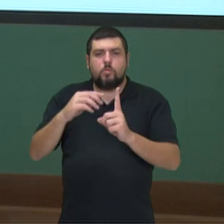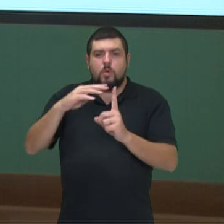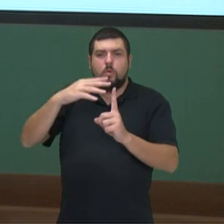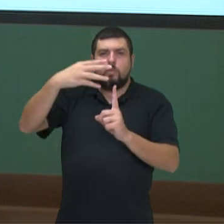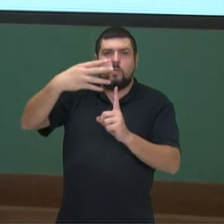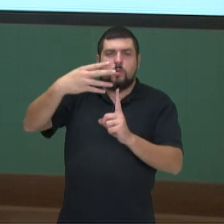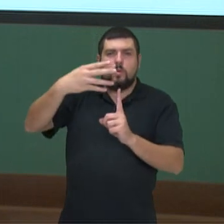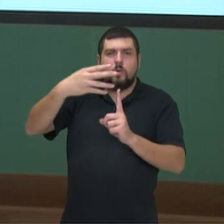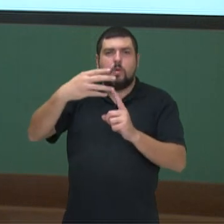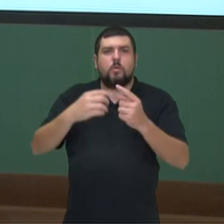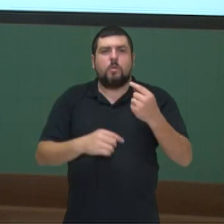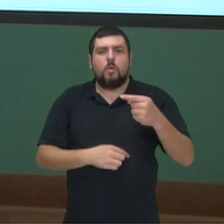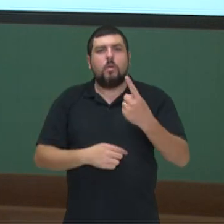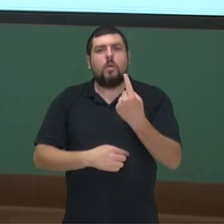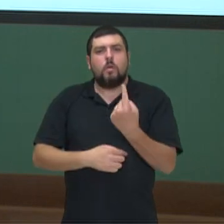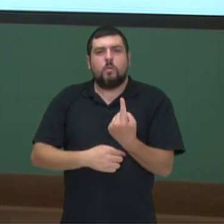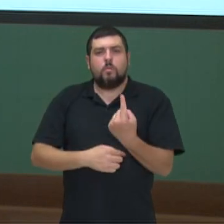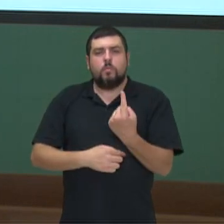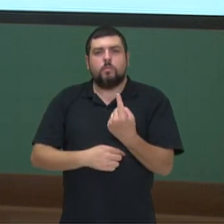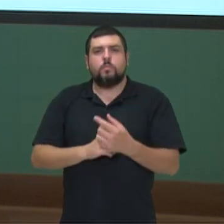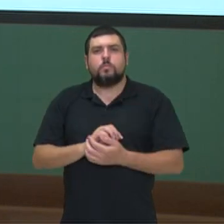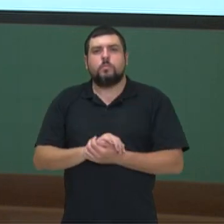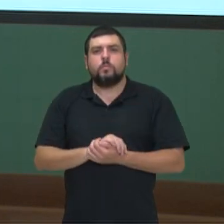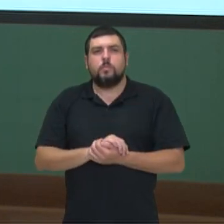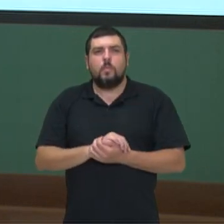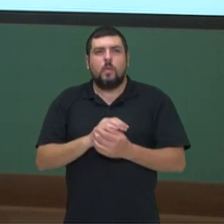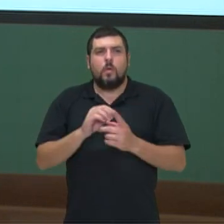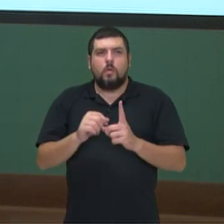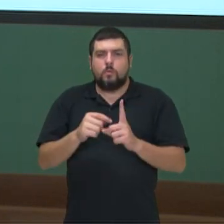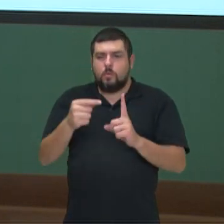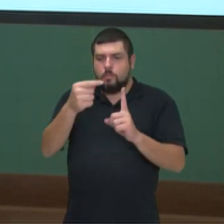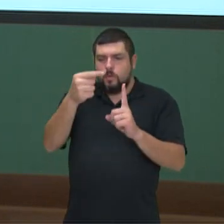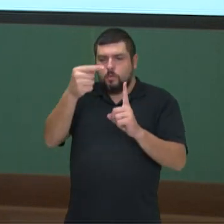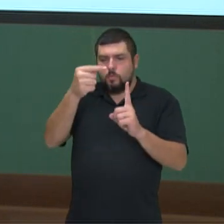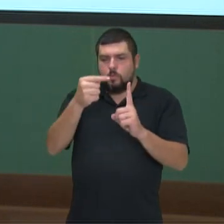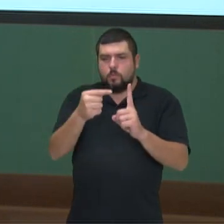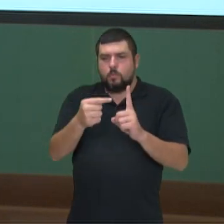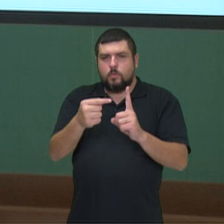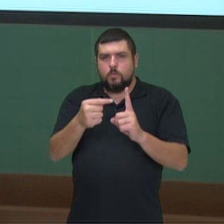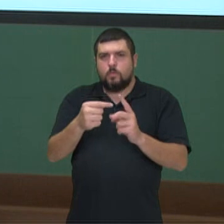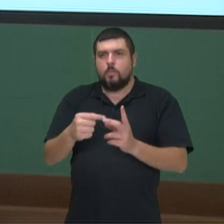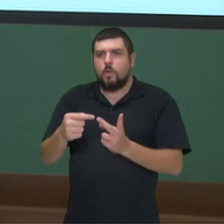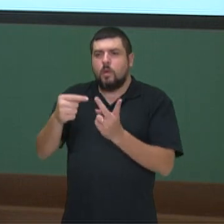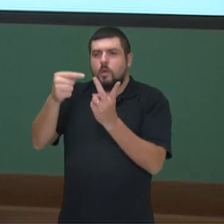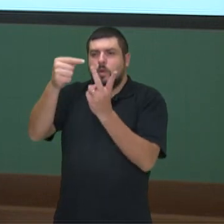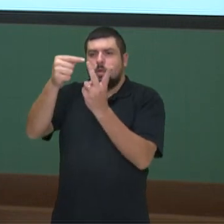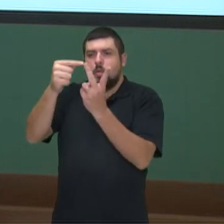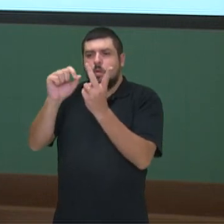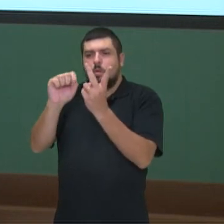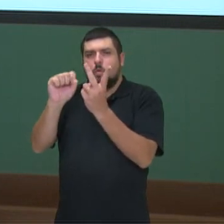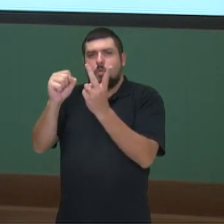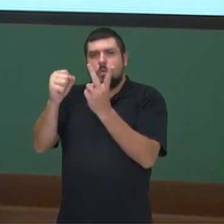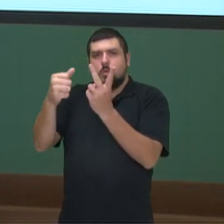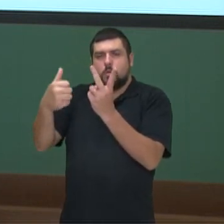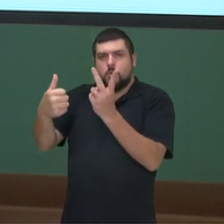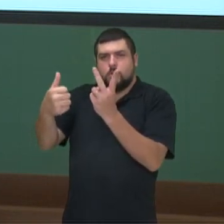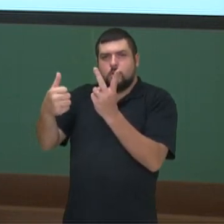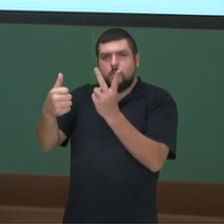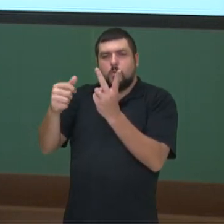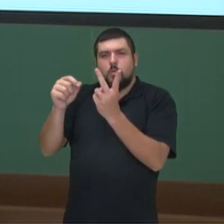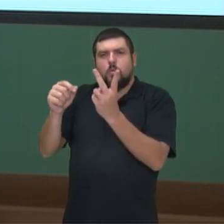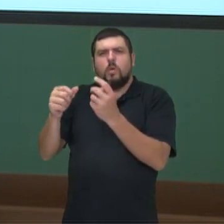abaixo ele, ok? Raiz quadrada de 81. Qual é o número que elevado ao quadrado nos